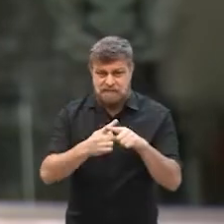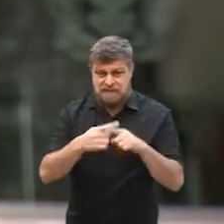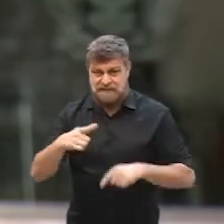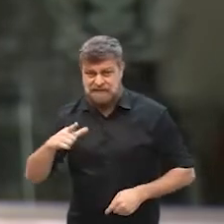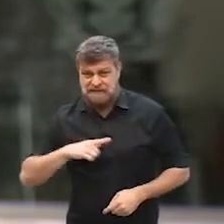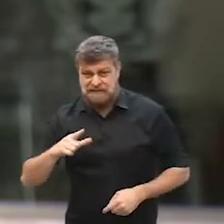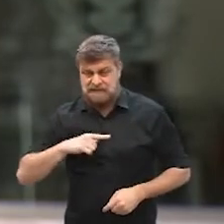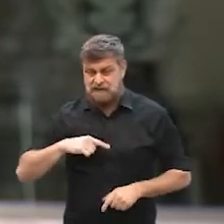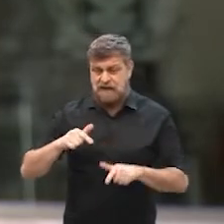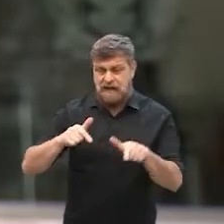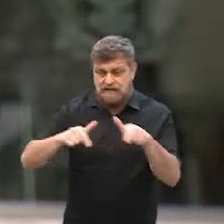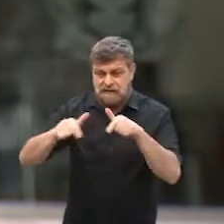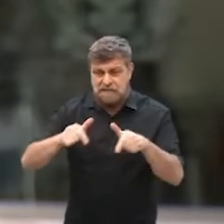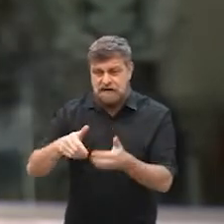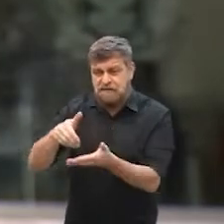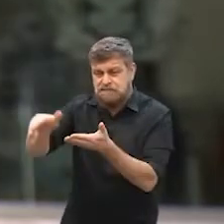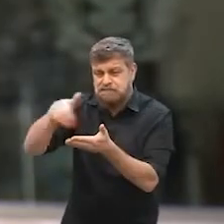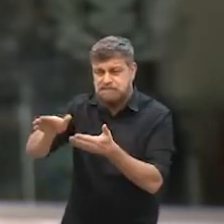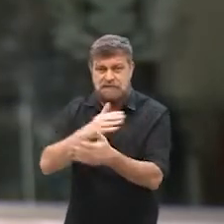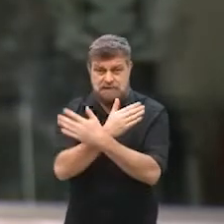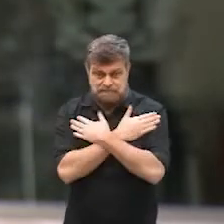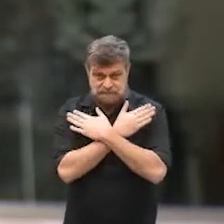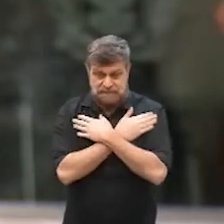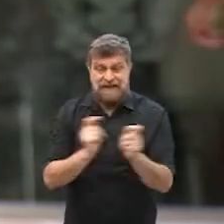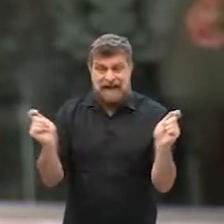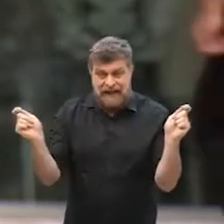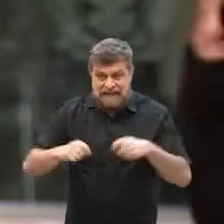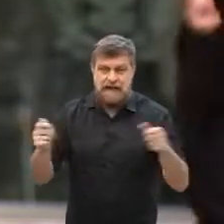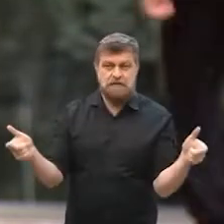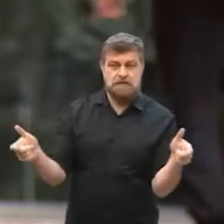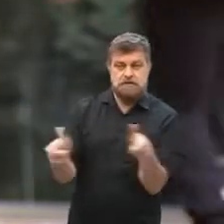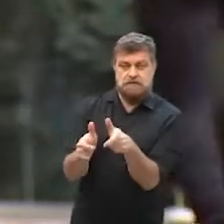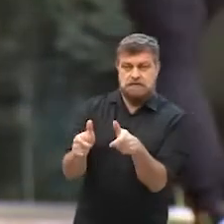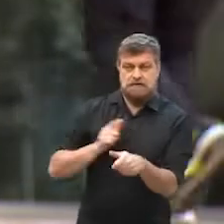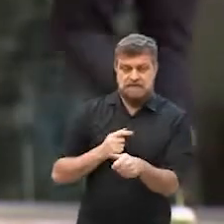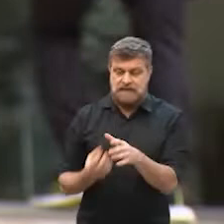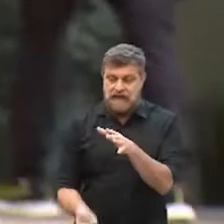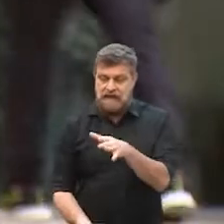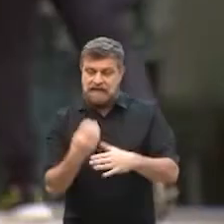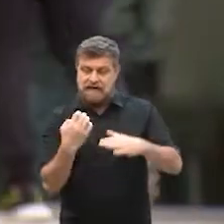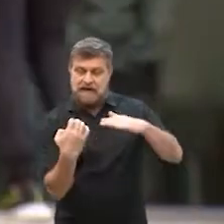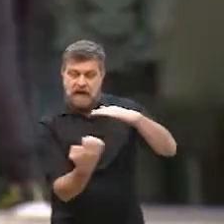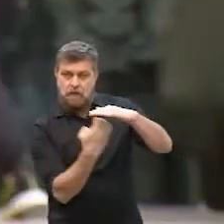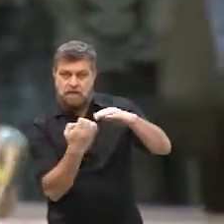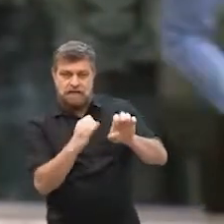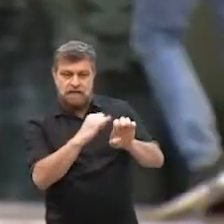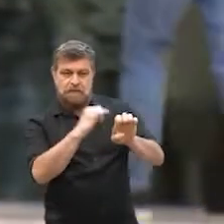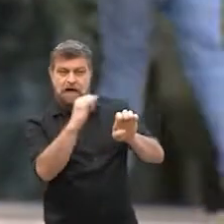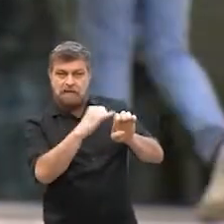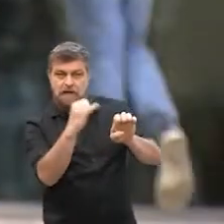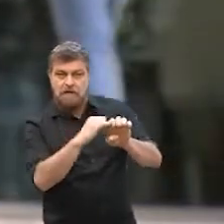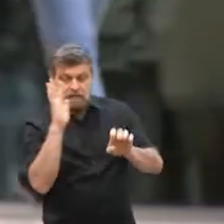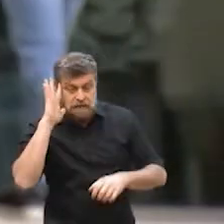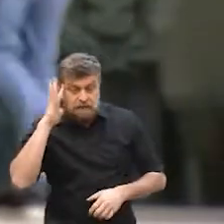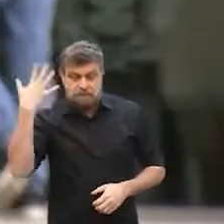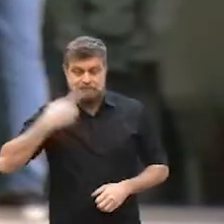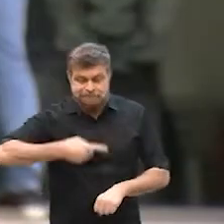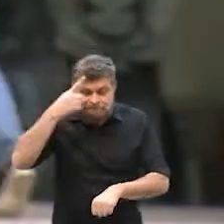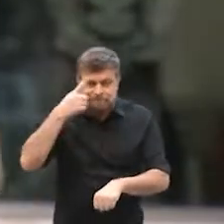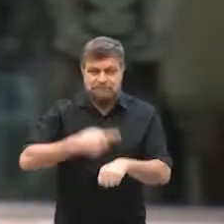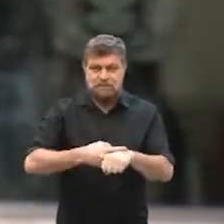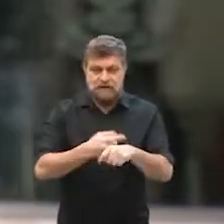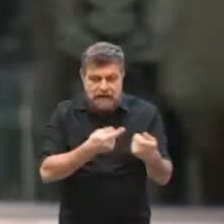de desemprego no Brasil poderia ser menor se empreender, uma das soluções possíveis em momentos de